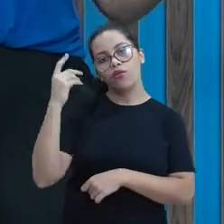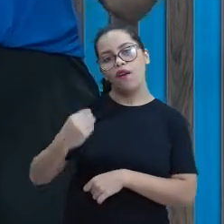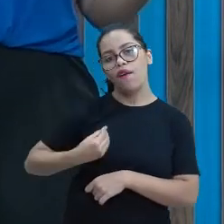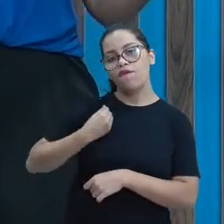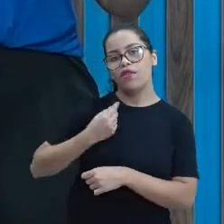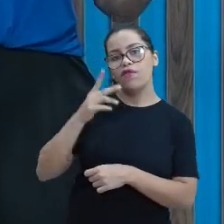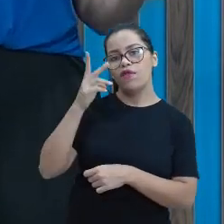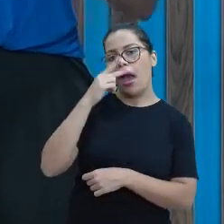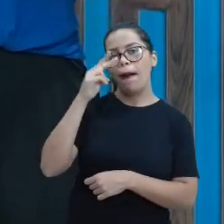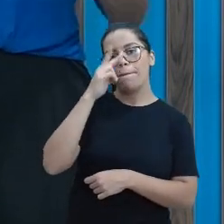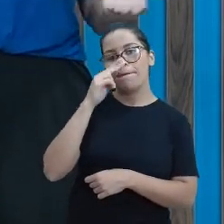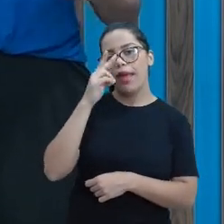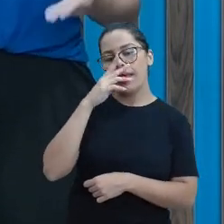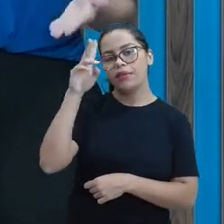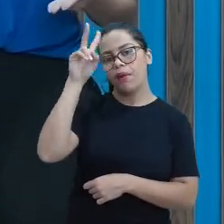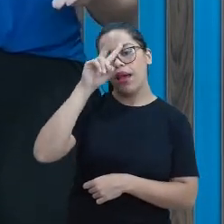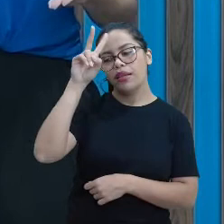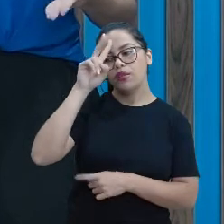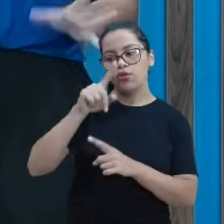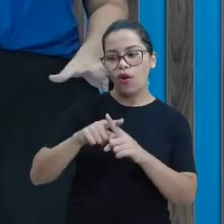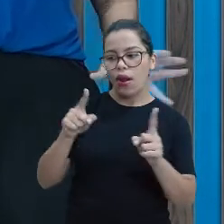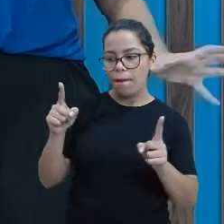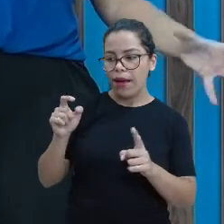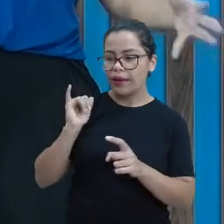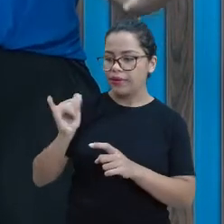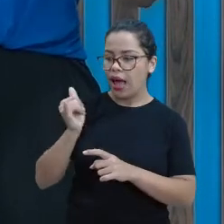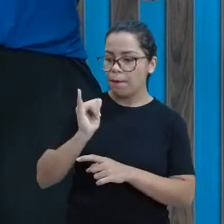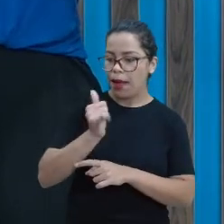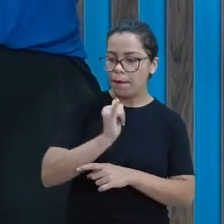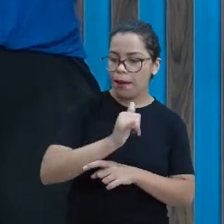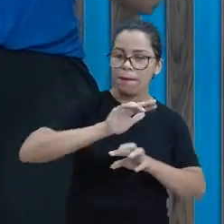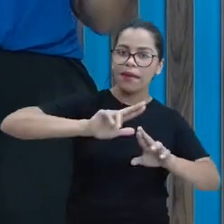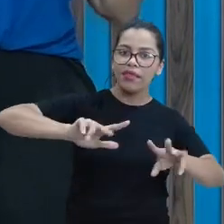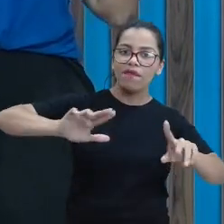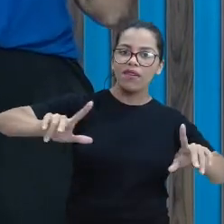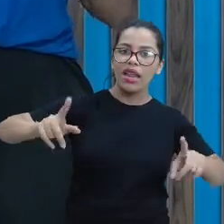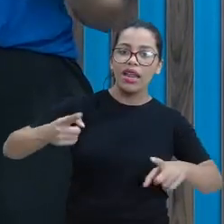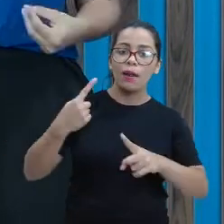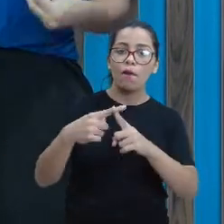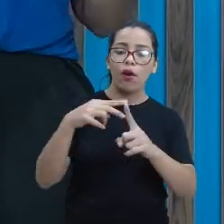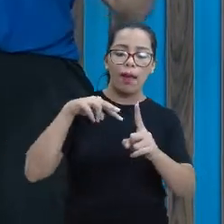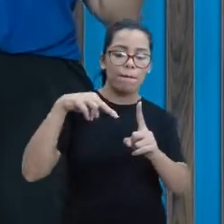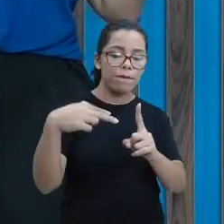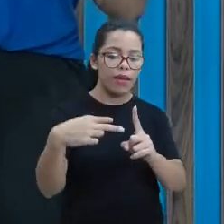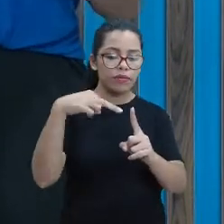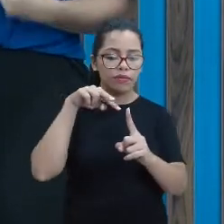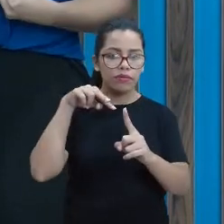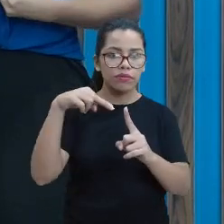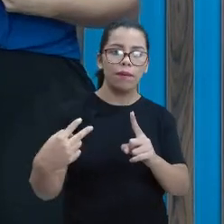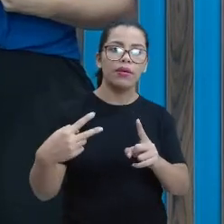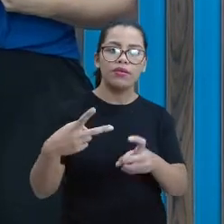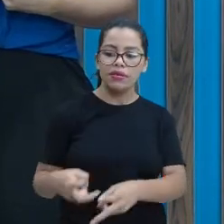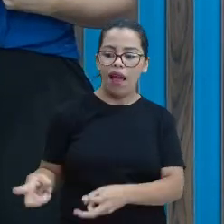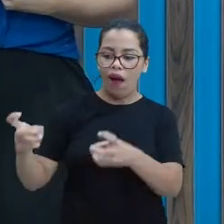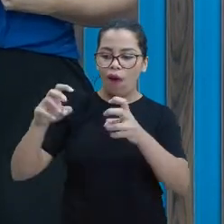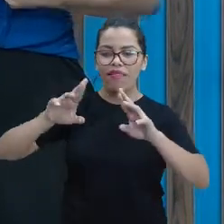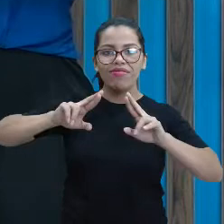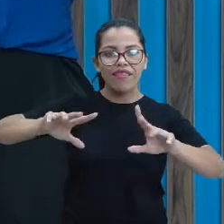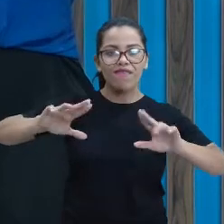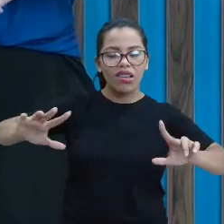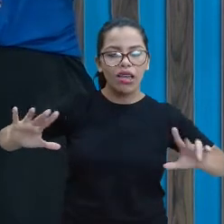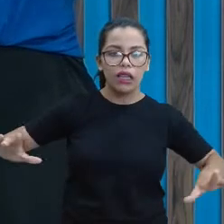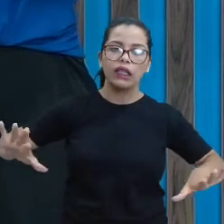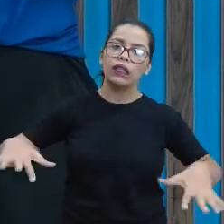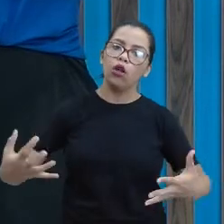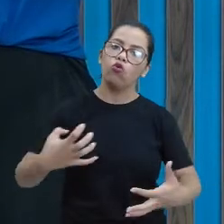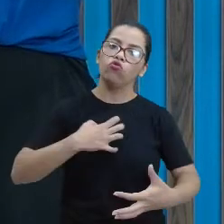diferentes? Não quer dizer que alguém esteja mentindo, mas as percepções dos fatos elas são individuais, elas são contingentes. E o